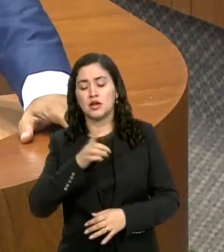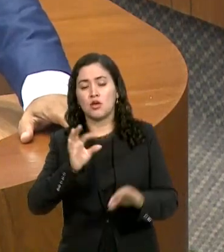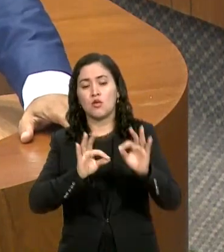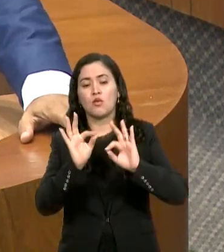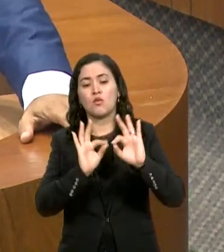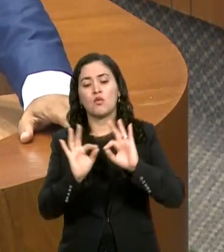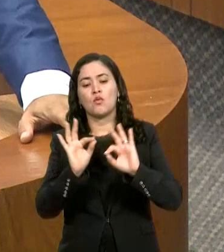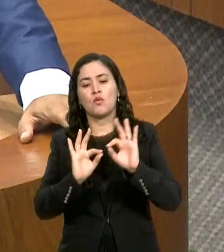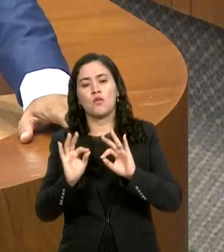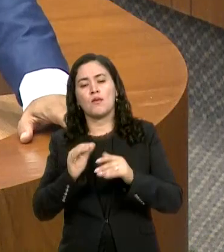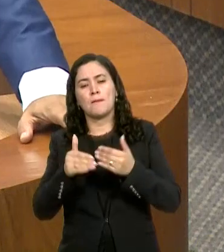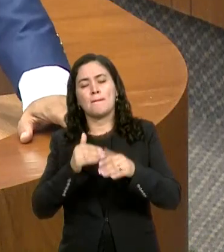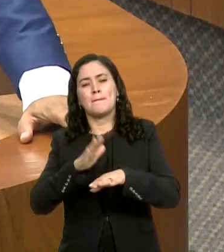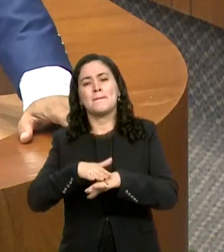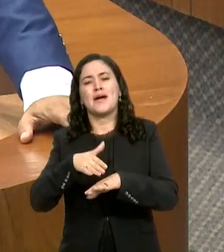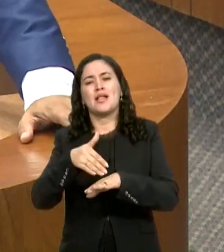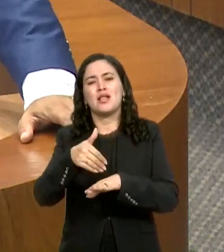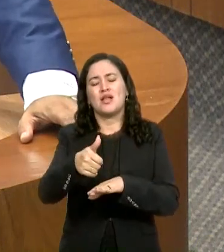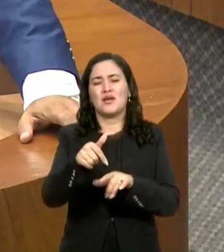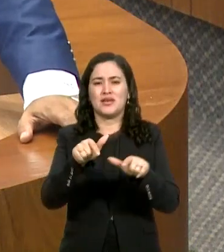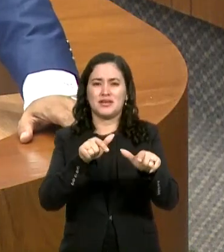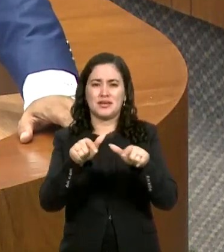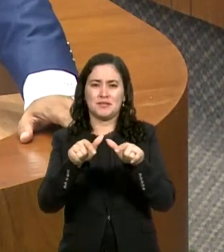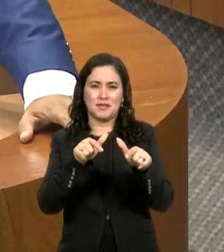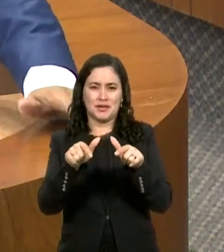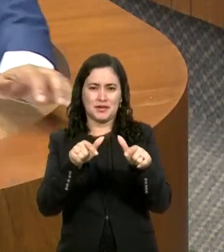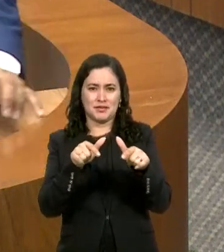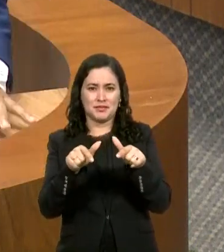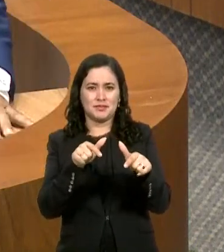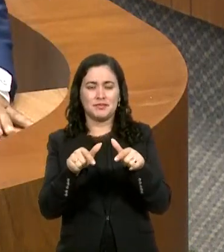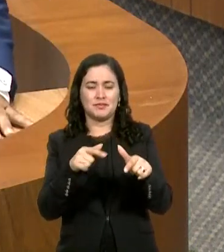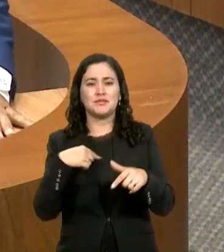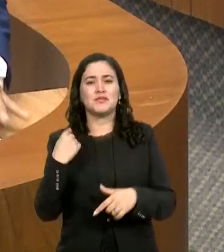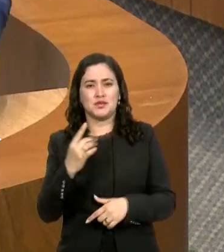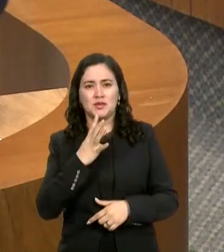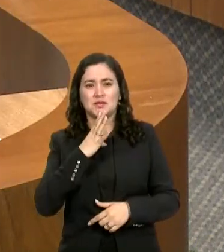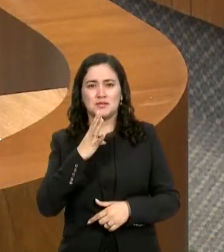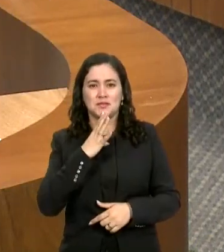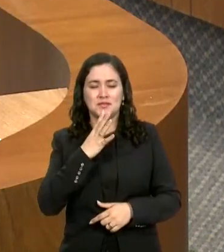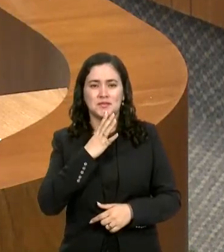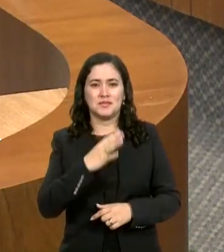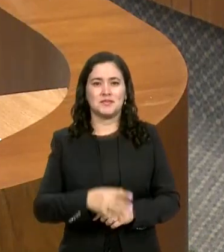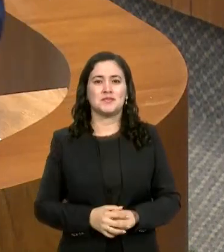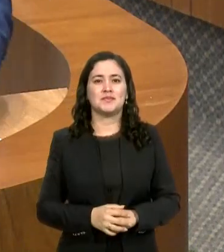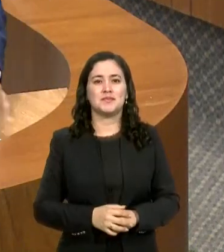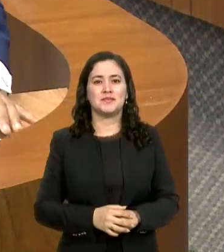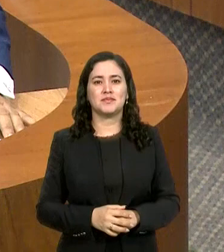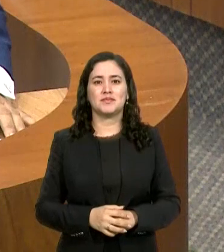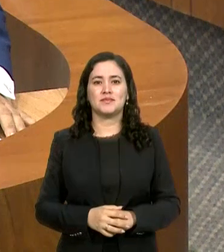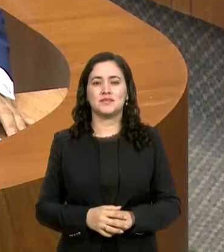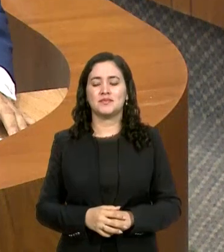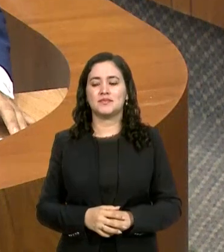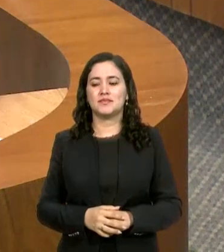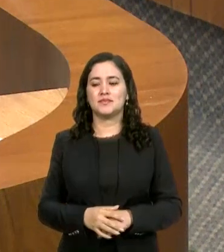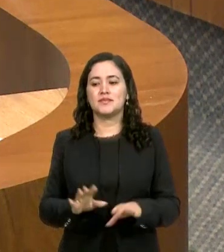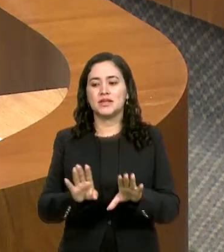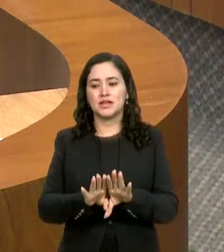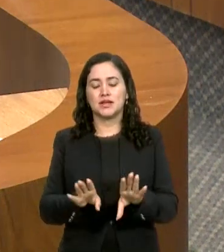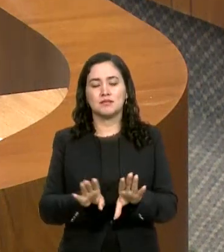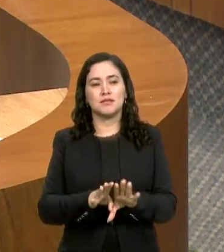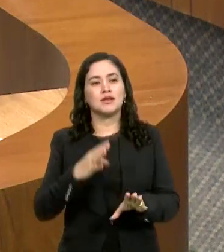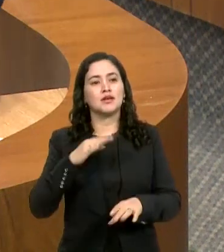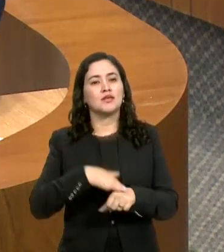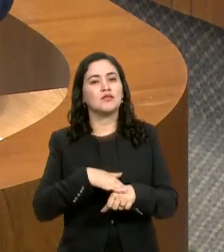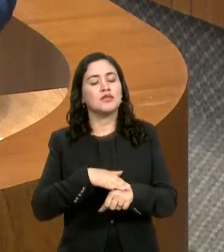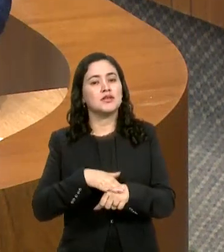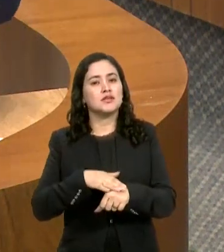organização para o melhor serviço prestado à sociedade. E nós temos esse reconhecimento. E conversei com o doutor Gabriel também,